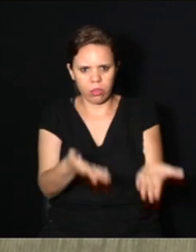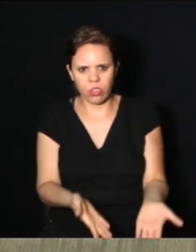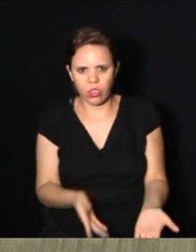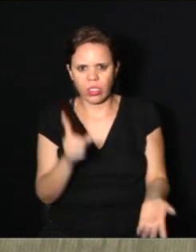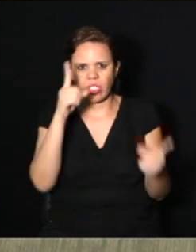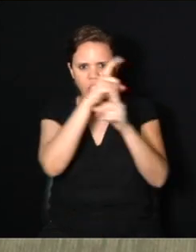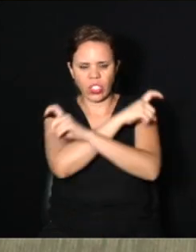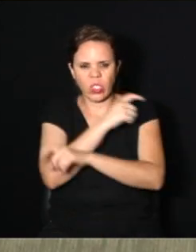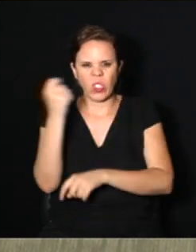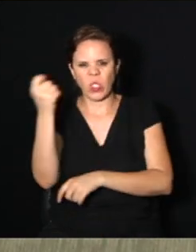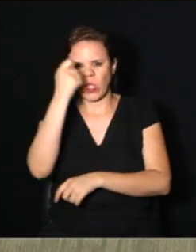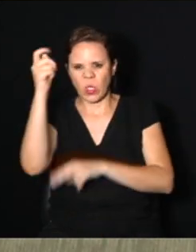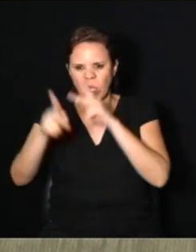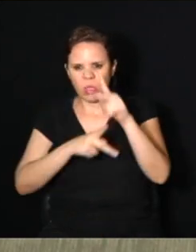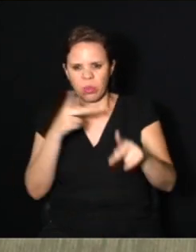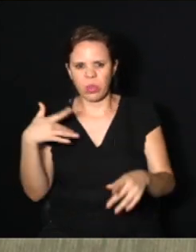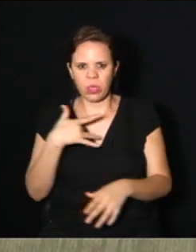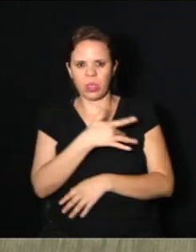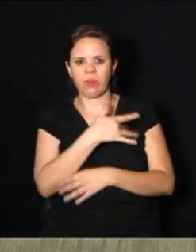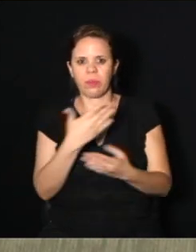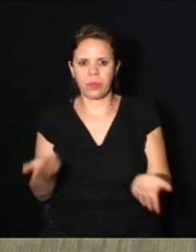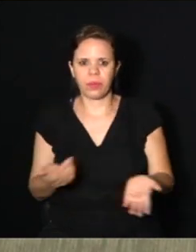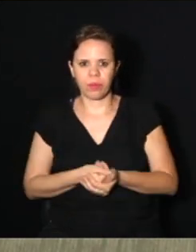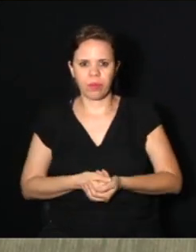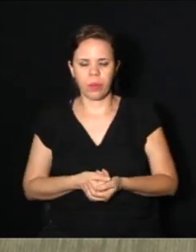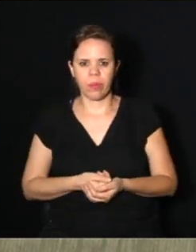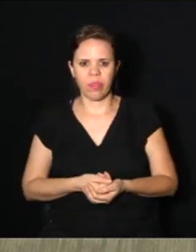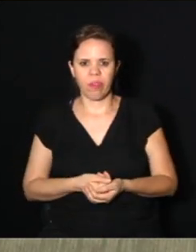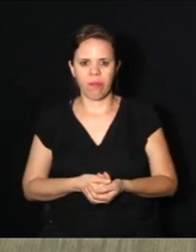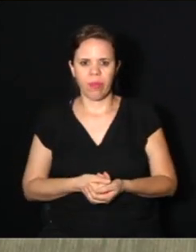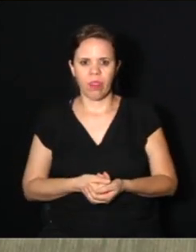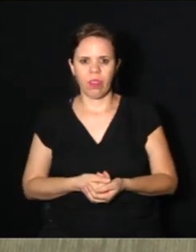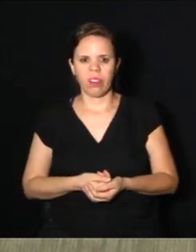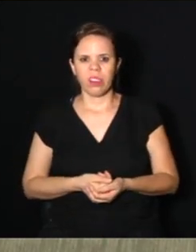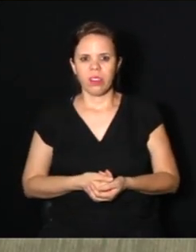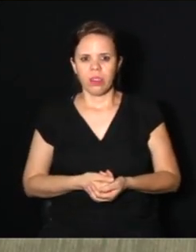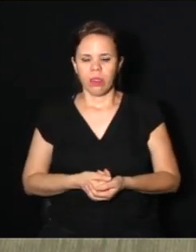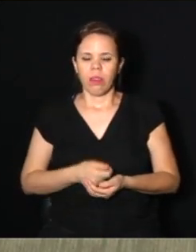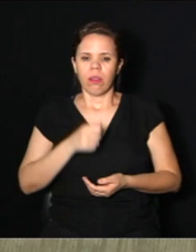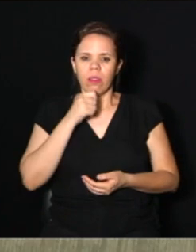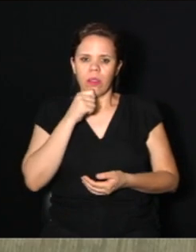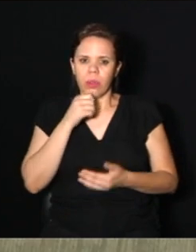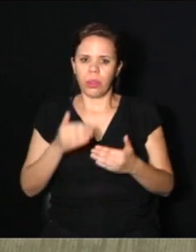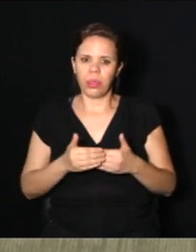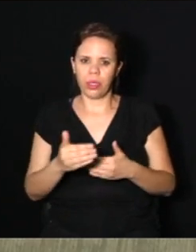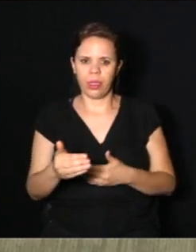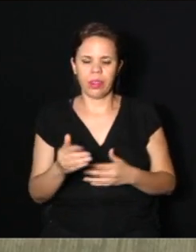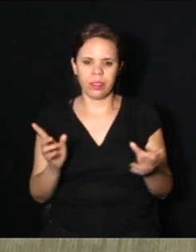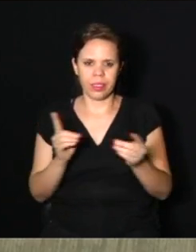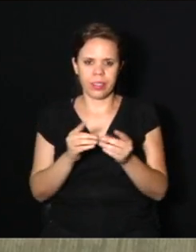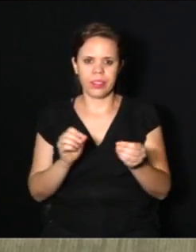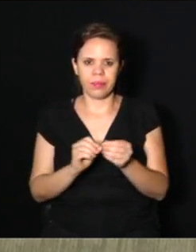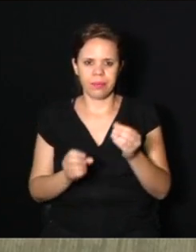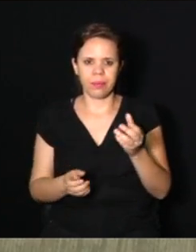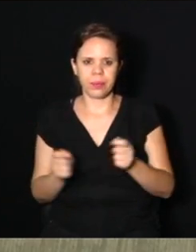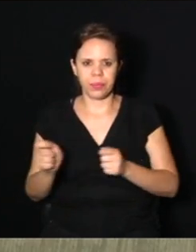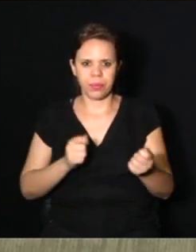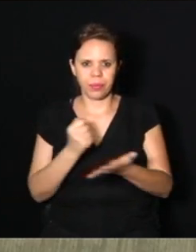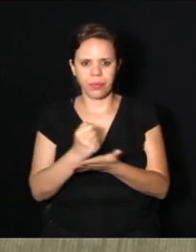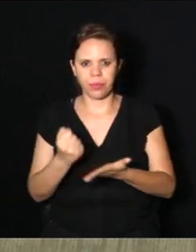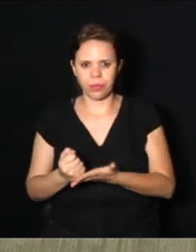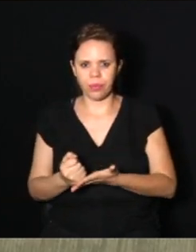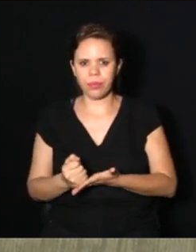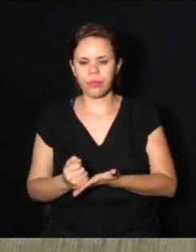implica em agravamento da situação de saúde, e, por enquanto, o serviço que está sendo contratado